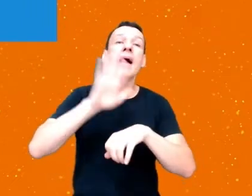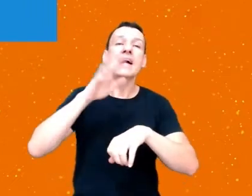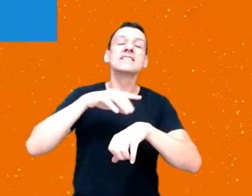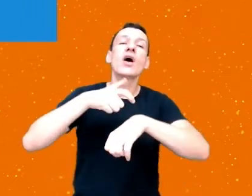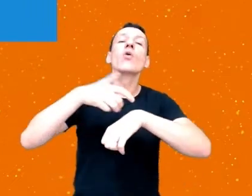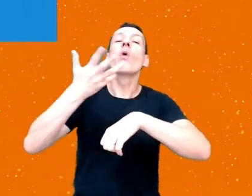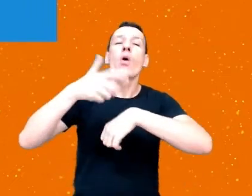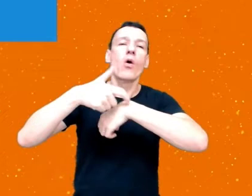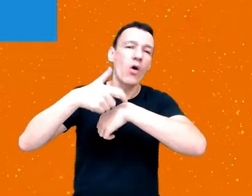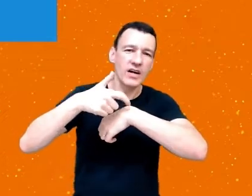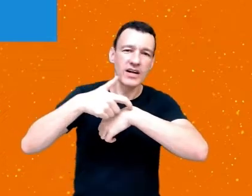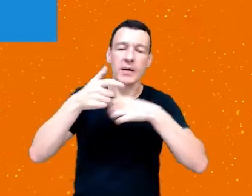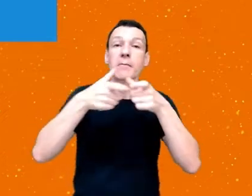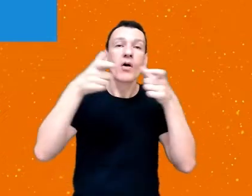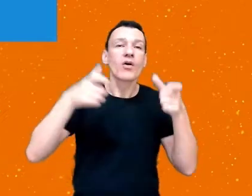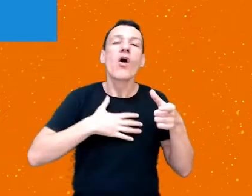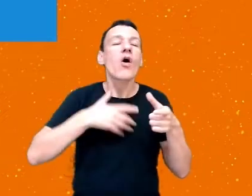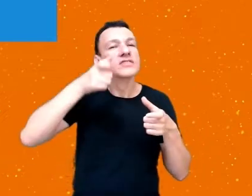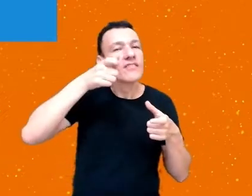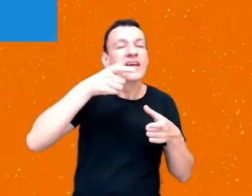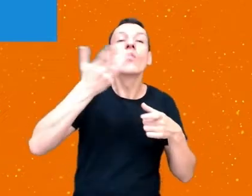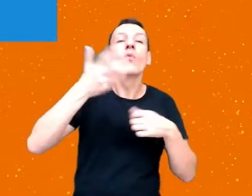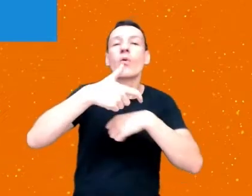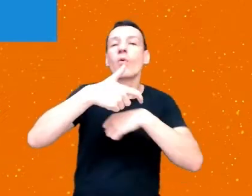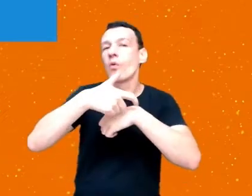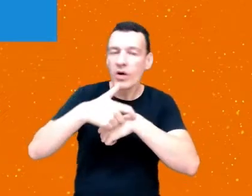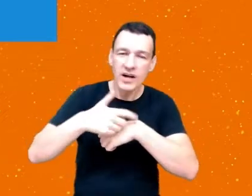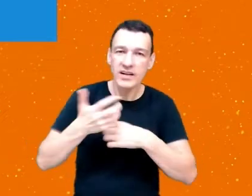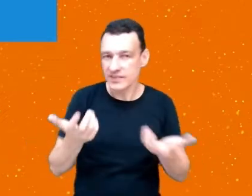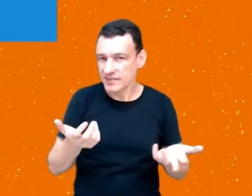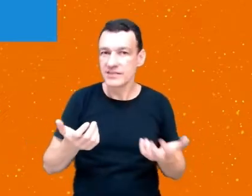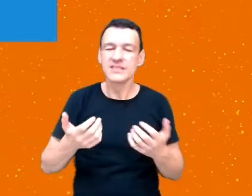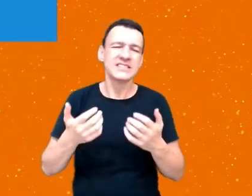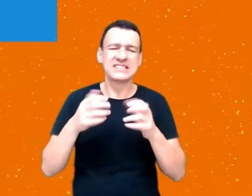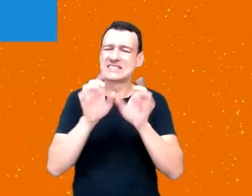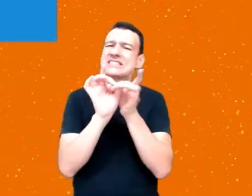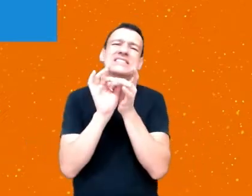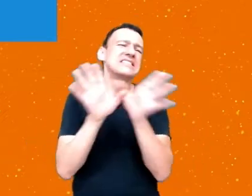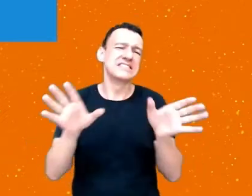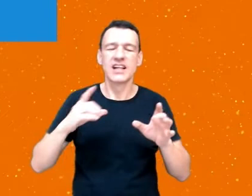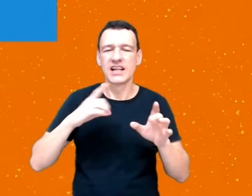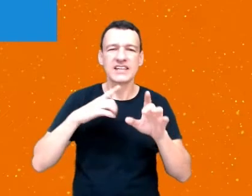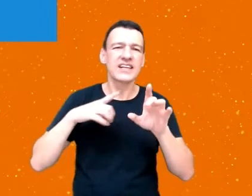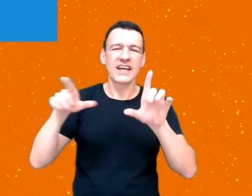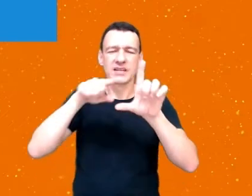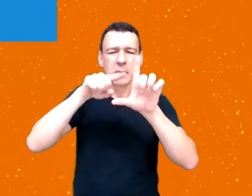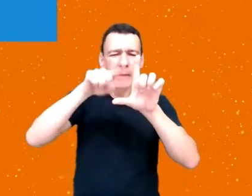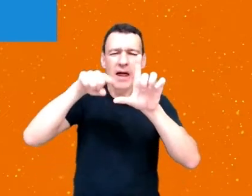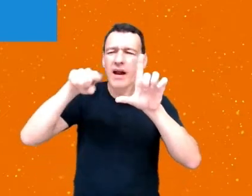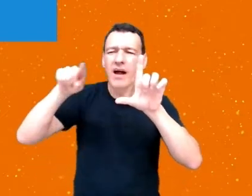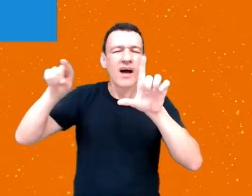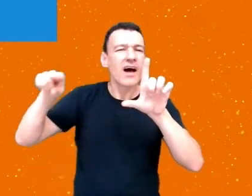informações e que passam a estar disponíveis status medições elas são feitas